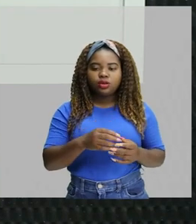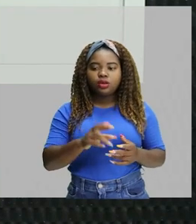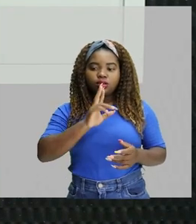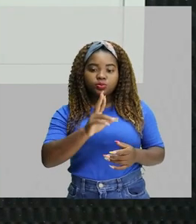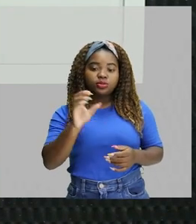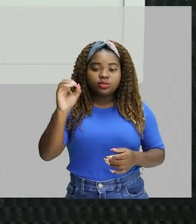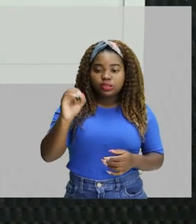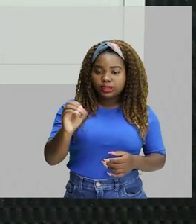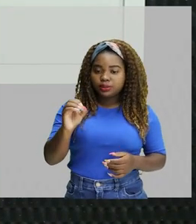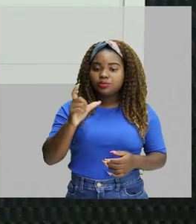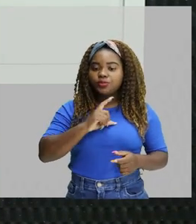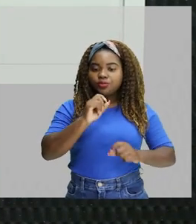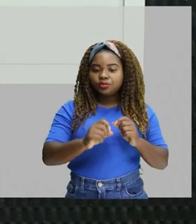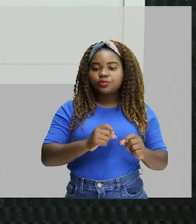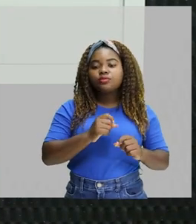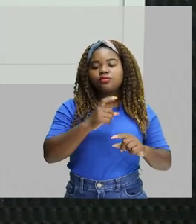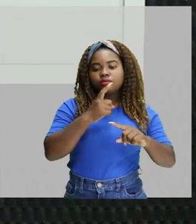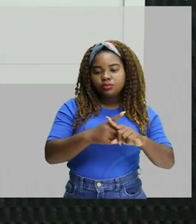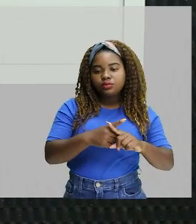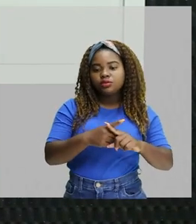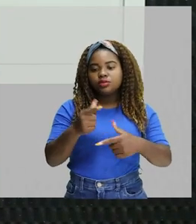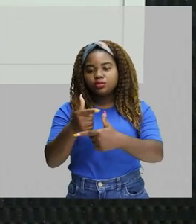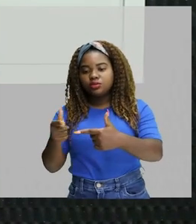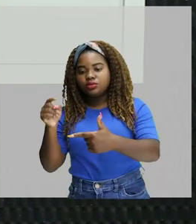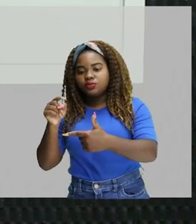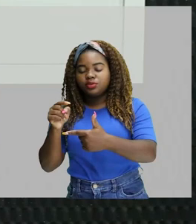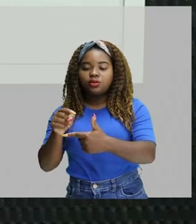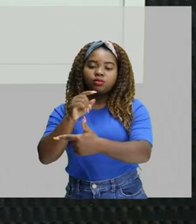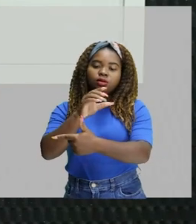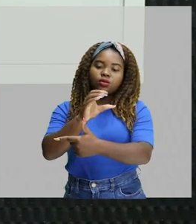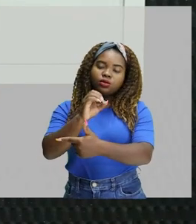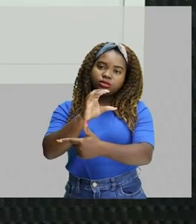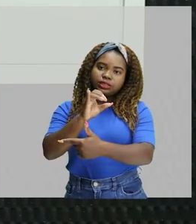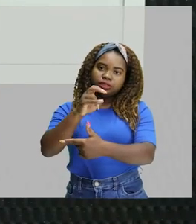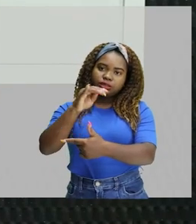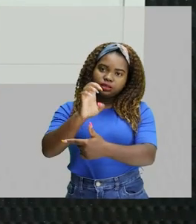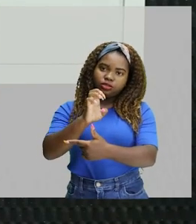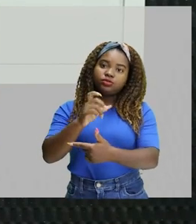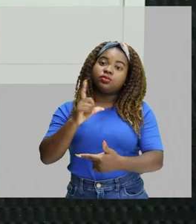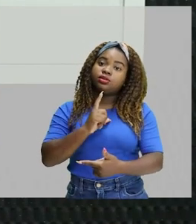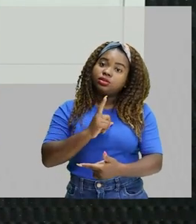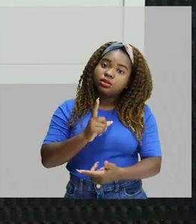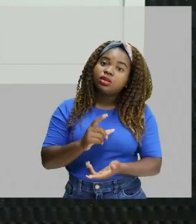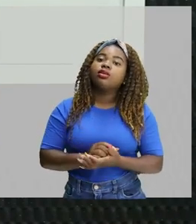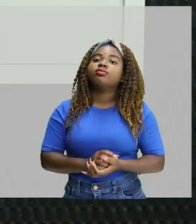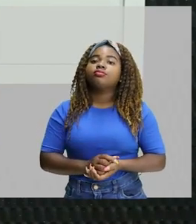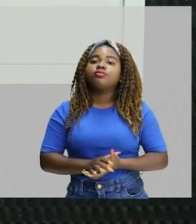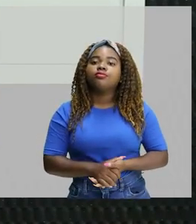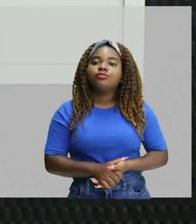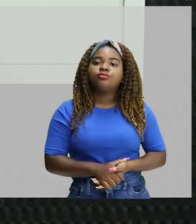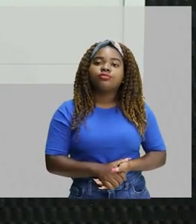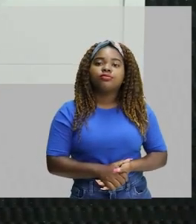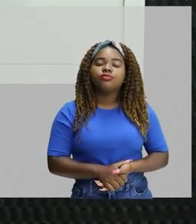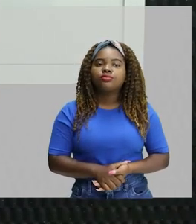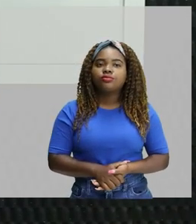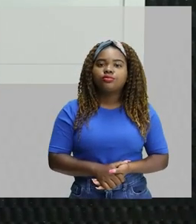multiplicar o divisor pelo quociente para você obter o dividendo tá então única mudança Então veja